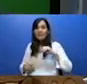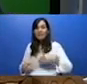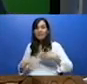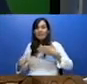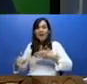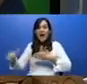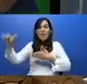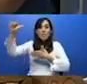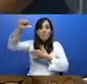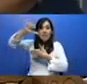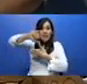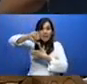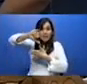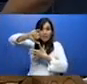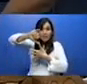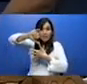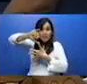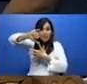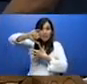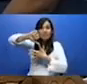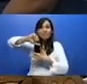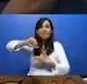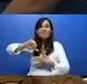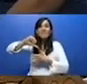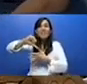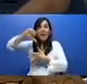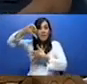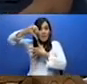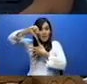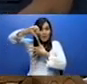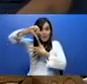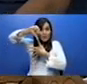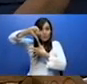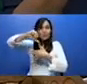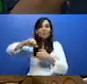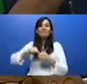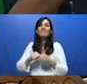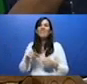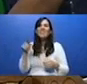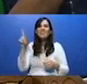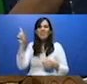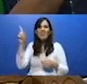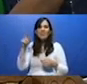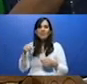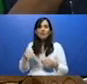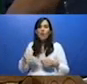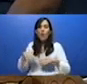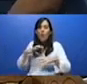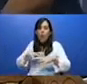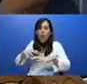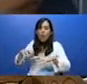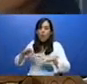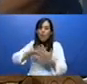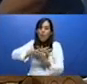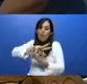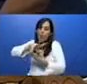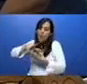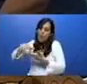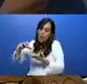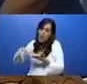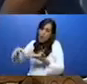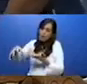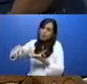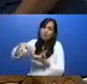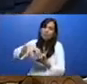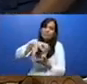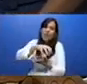há aproximadamente uns 10 mil anos, tá? Então, esse aqui é o cliptodonte e esse aqui é o predador dele, o tigre dentes